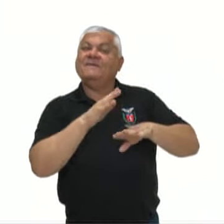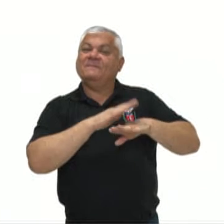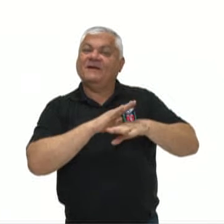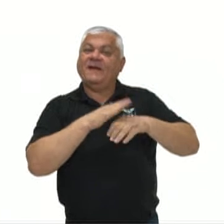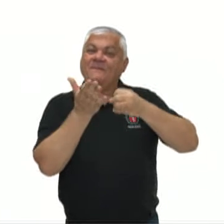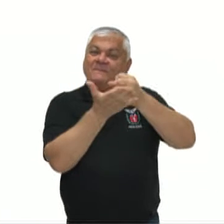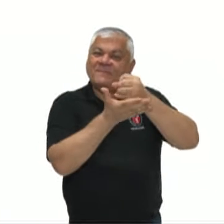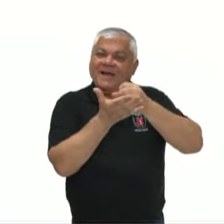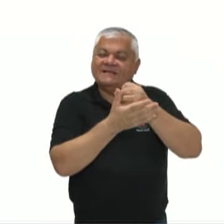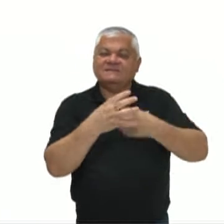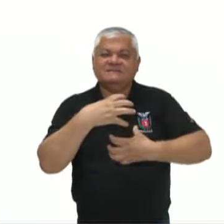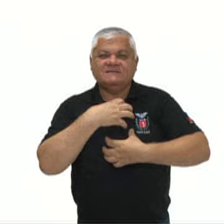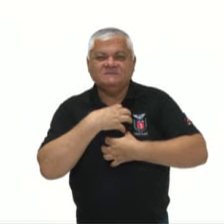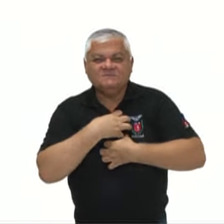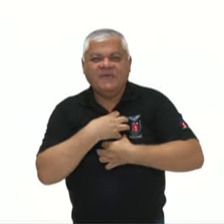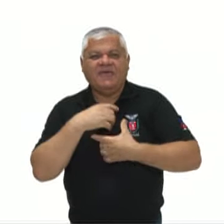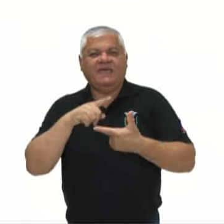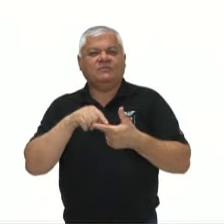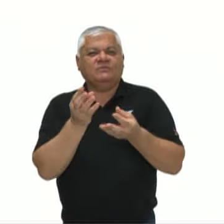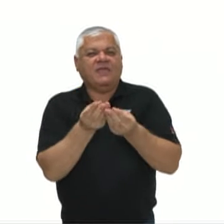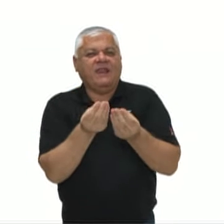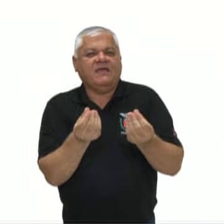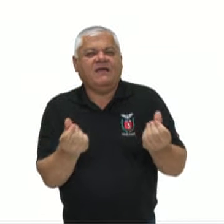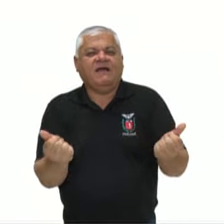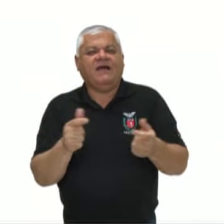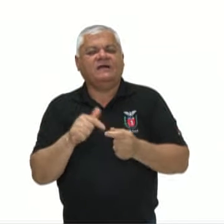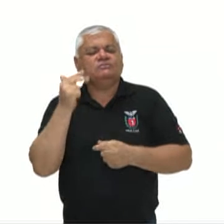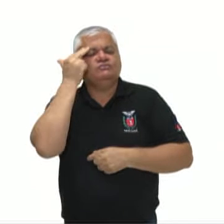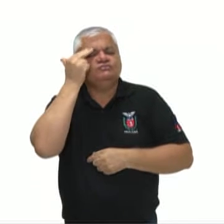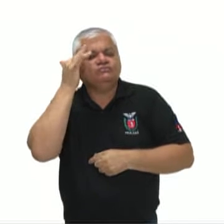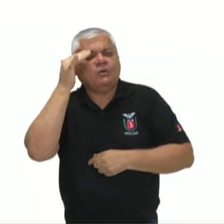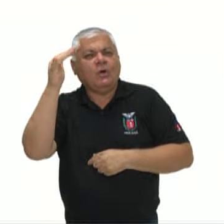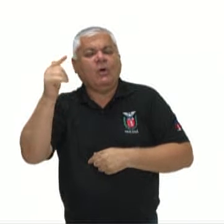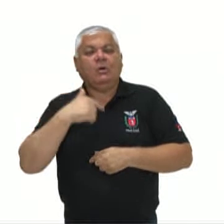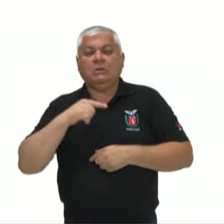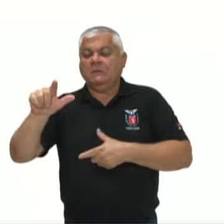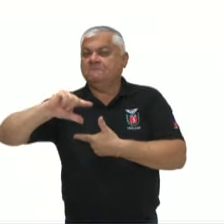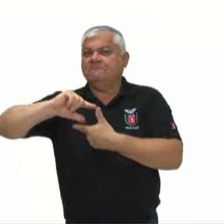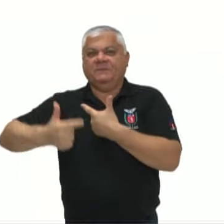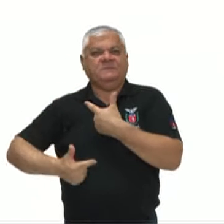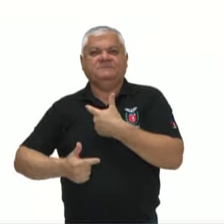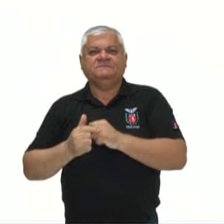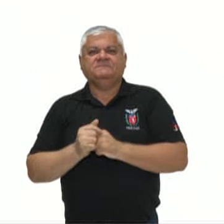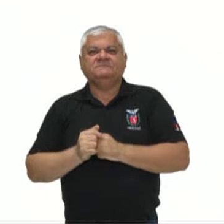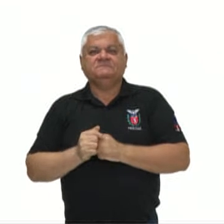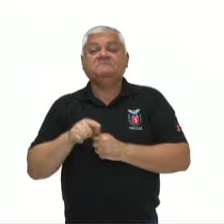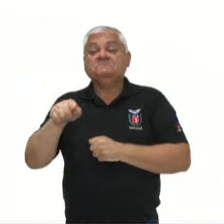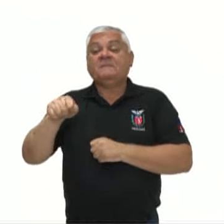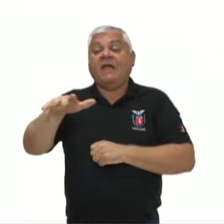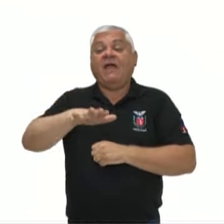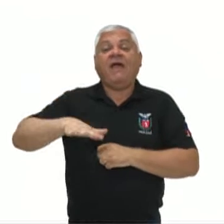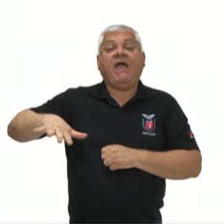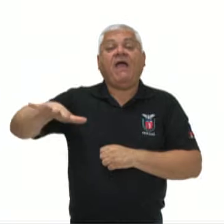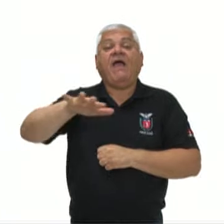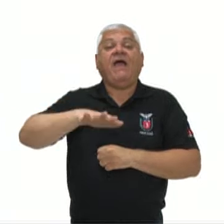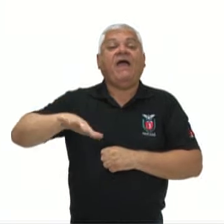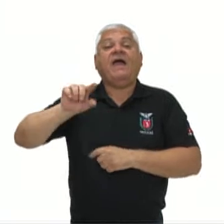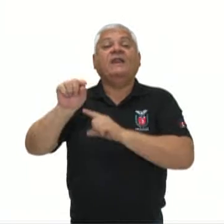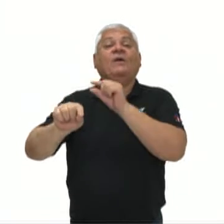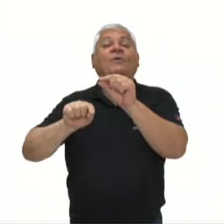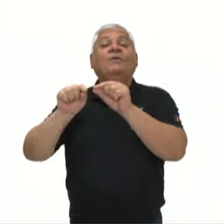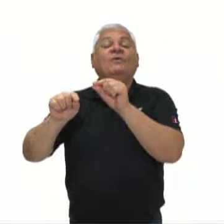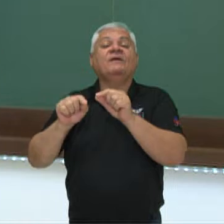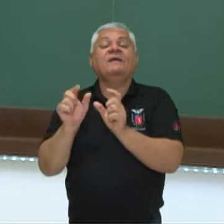em sentimentalismos, delicadezas, sonhos e fantasias. De que área do conhecimento humano provém